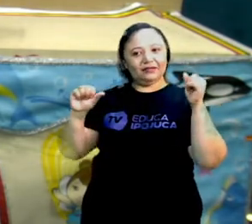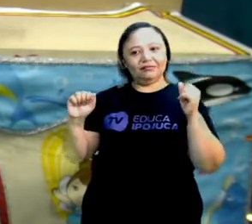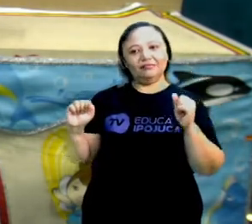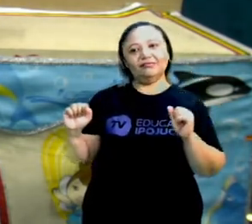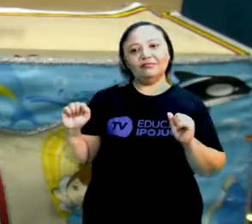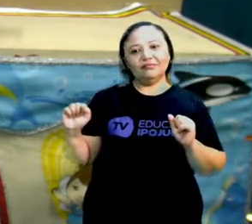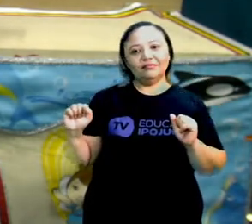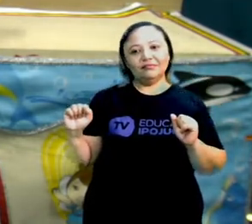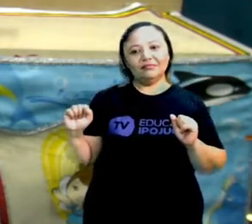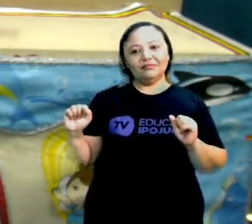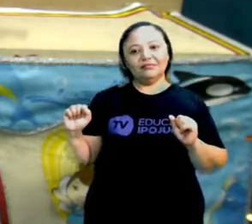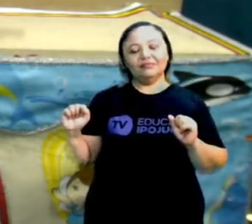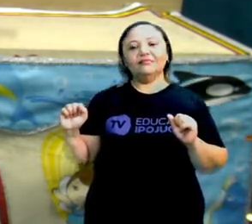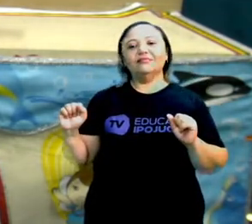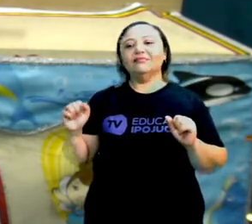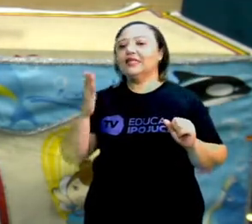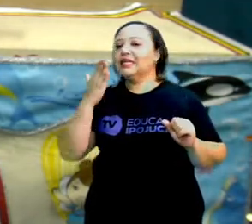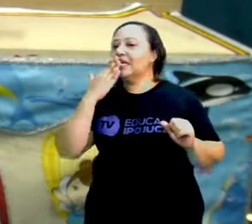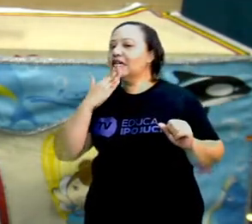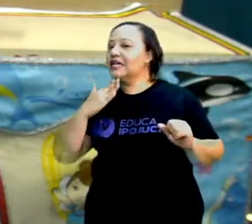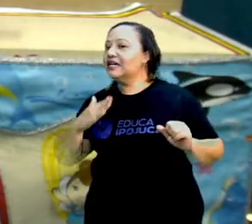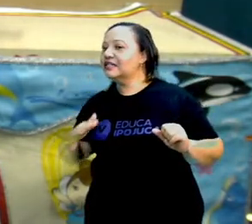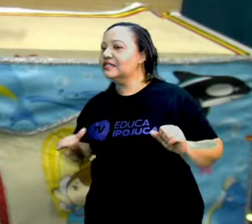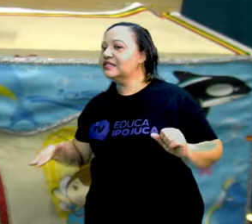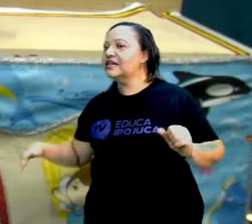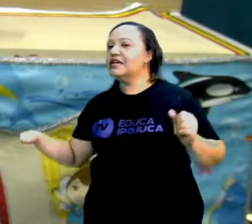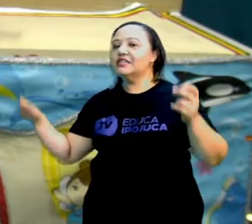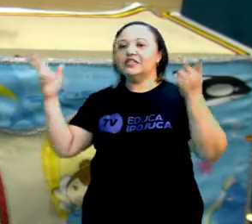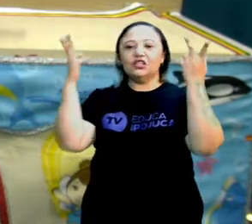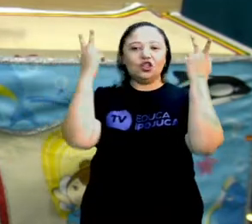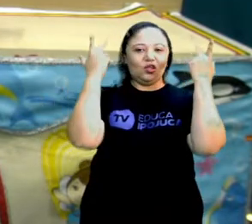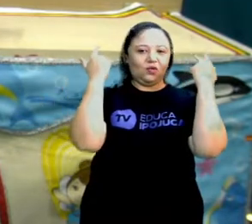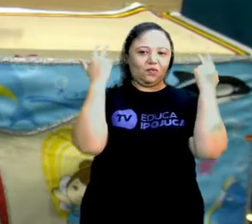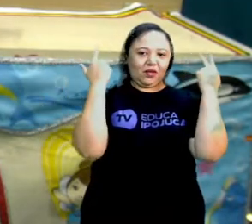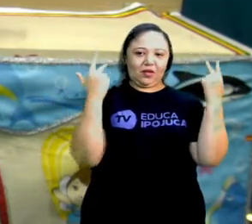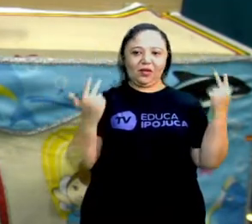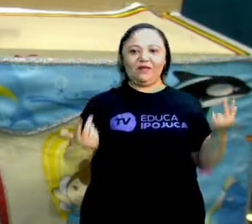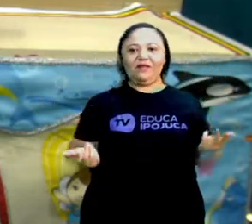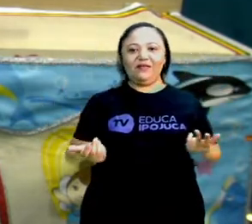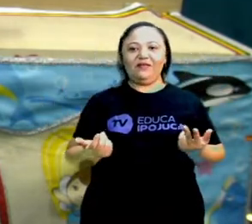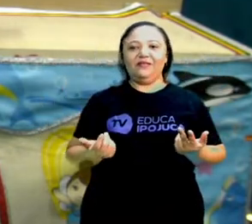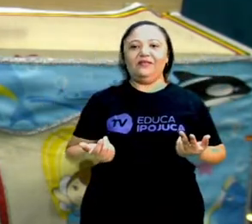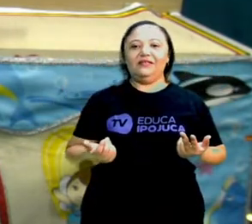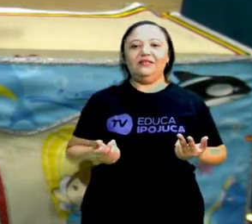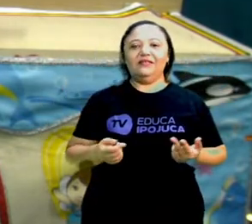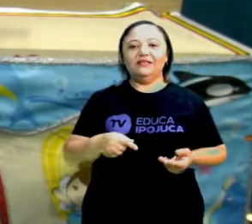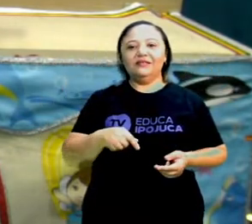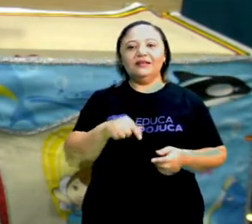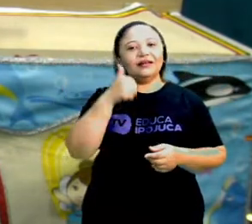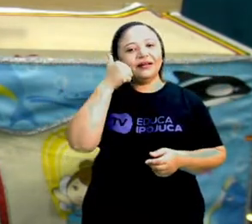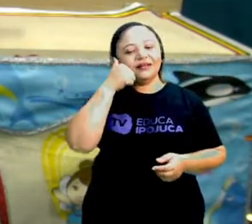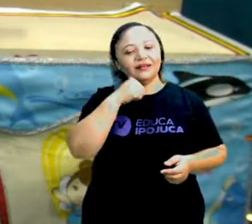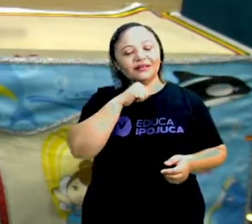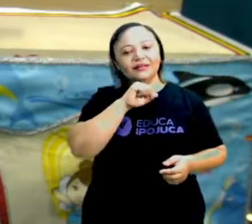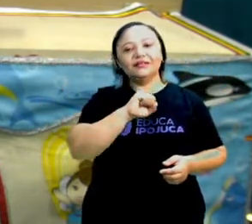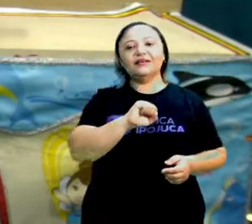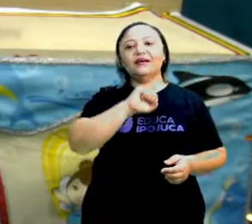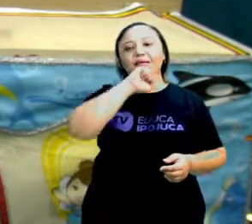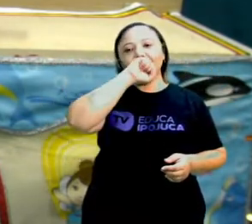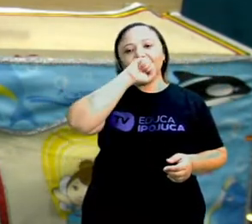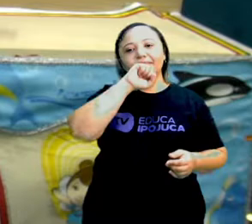transformados. Em o quê? Crianças novamente. Com sua